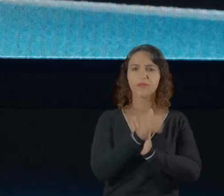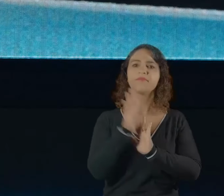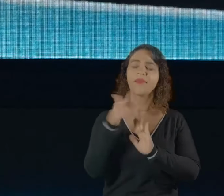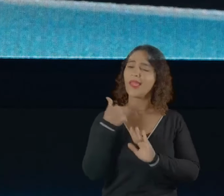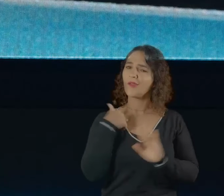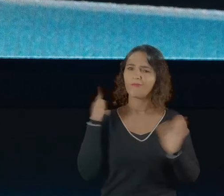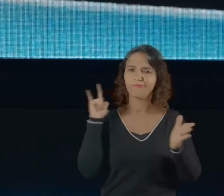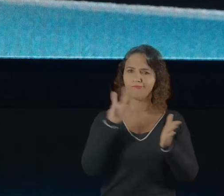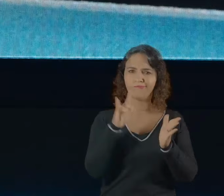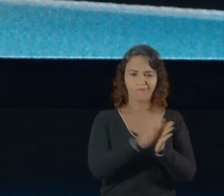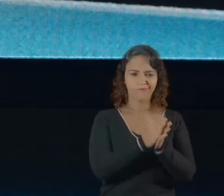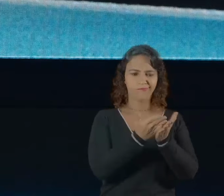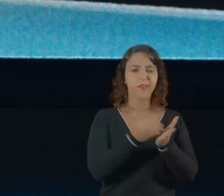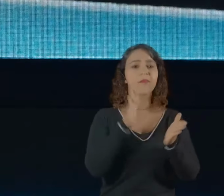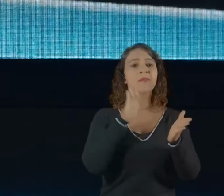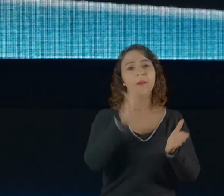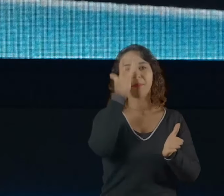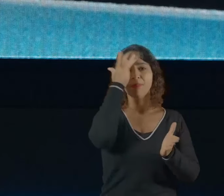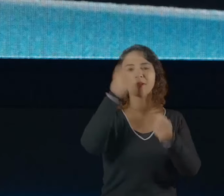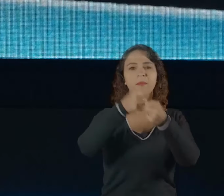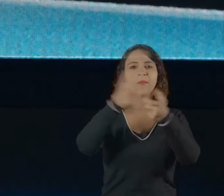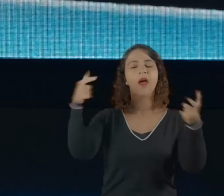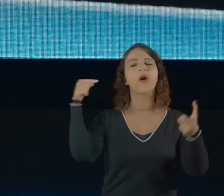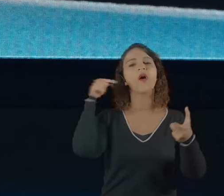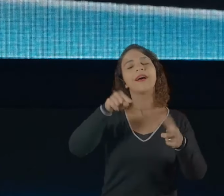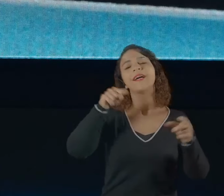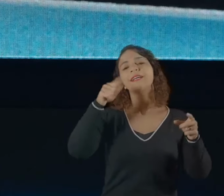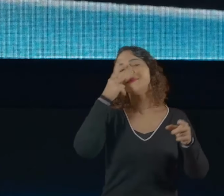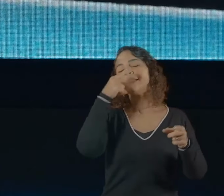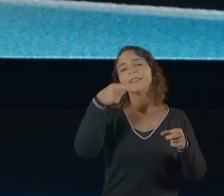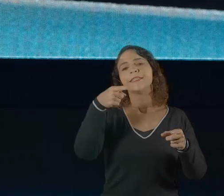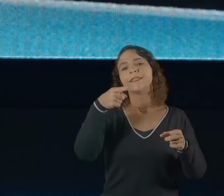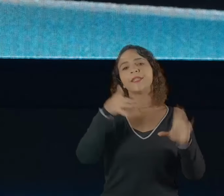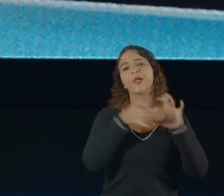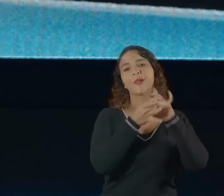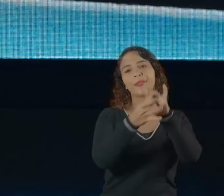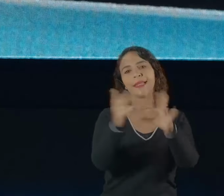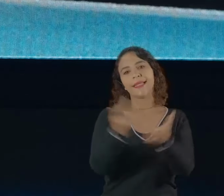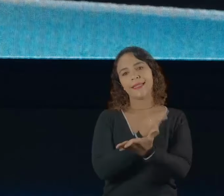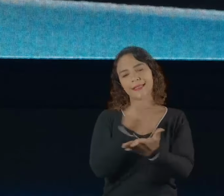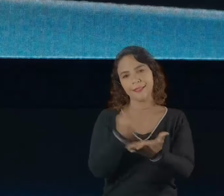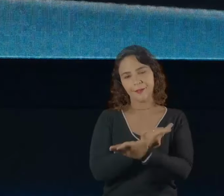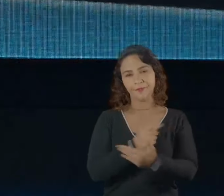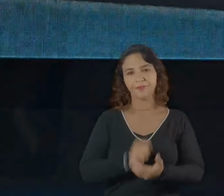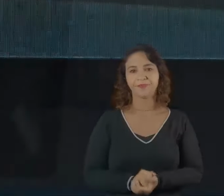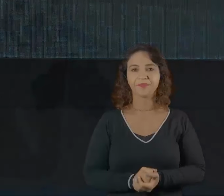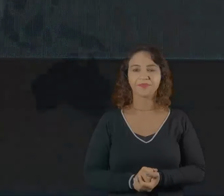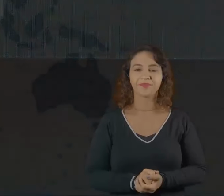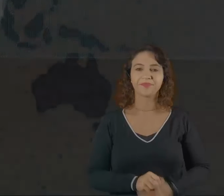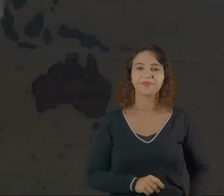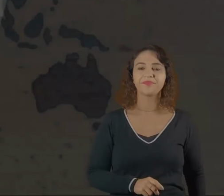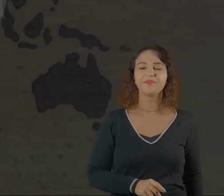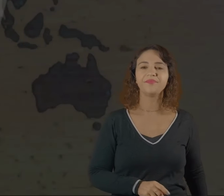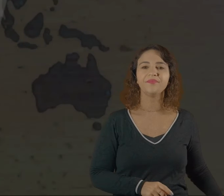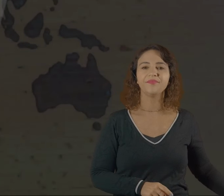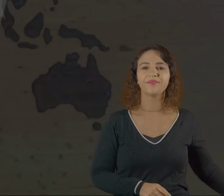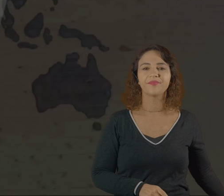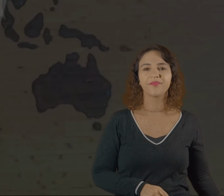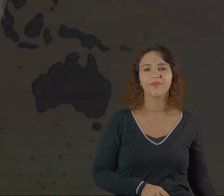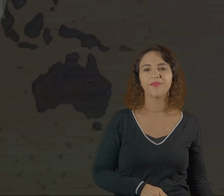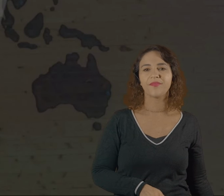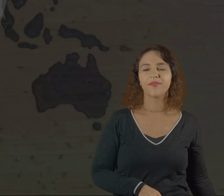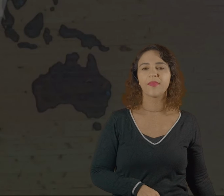das pessoas o usam de maneira errada. O texto diz assim: mas como está escrito, nem olhos